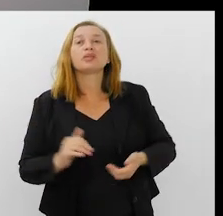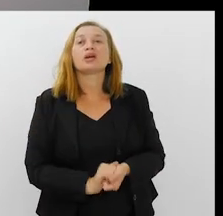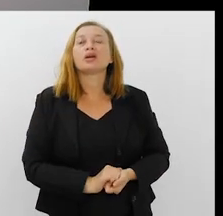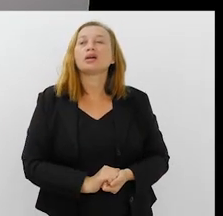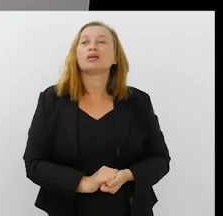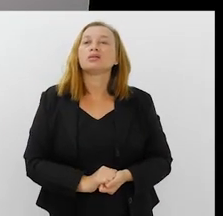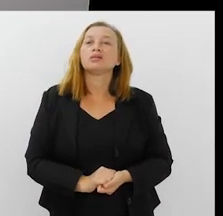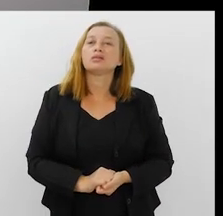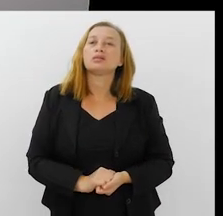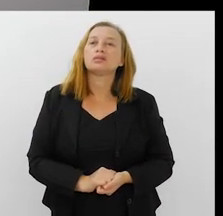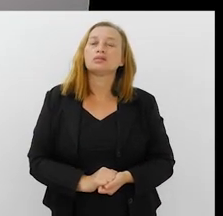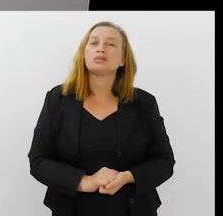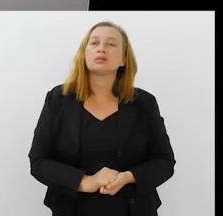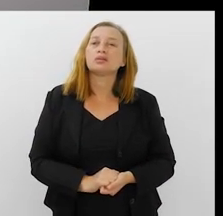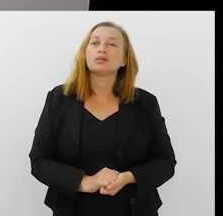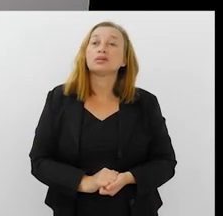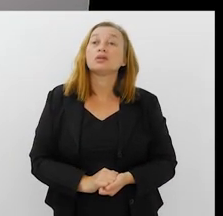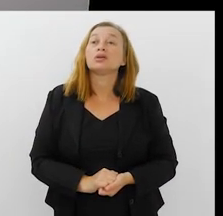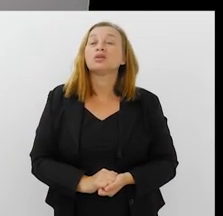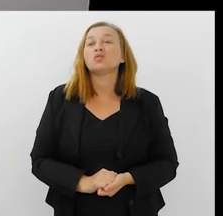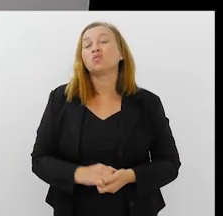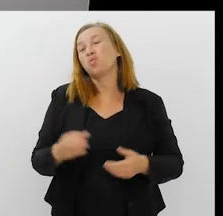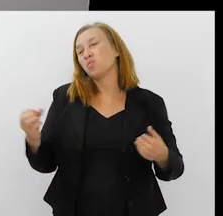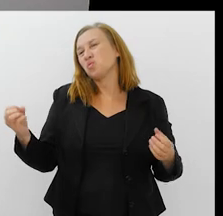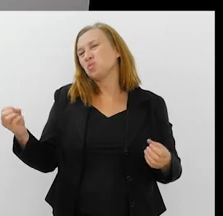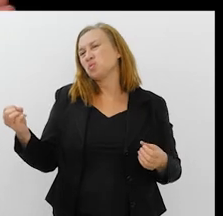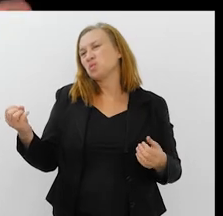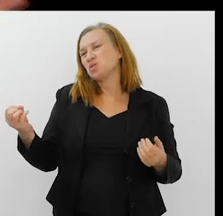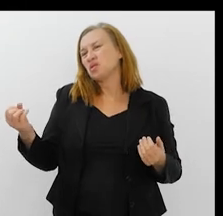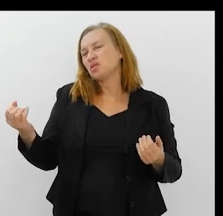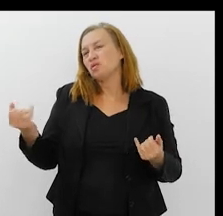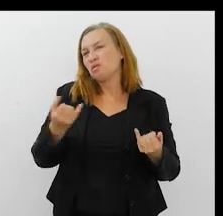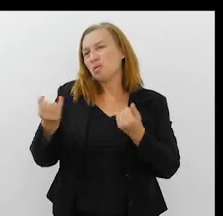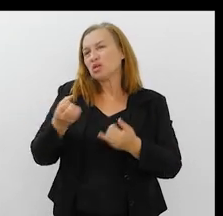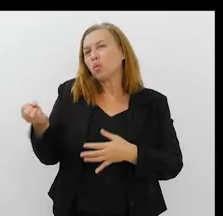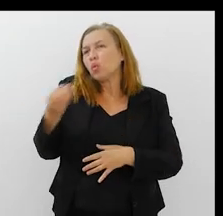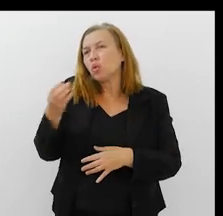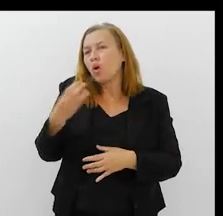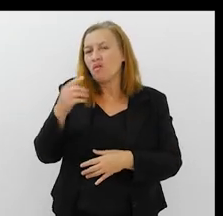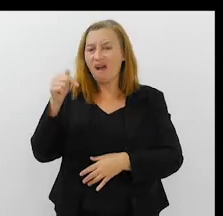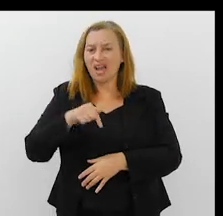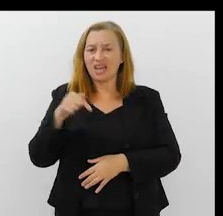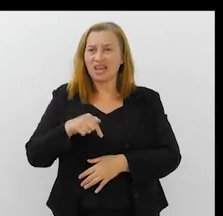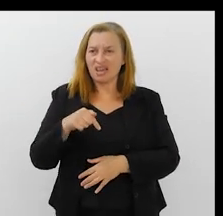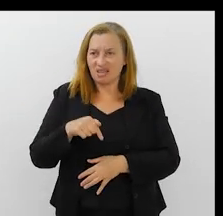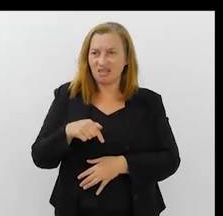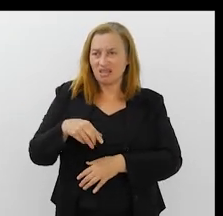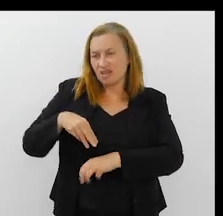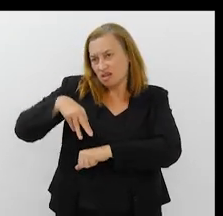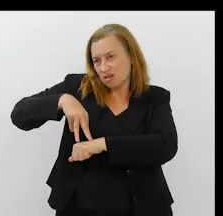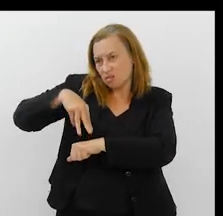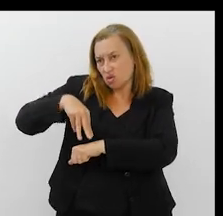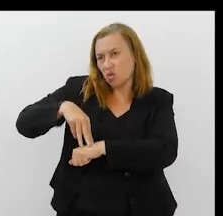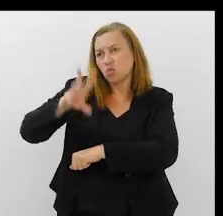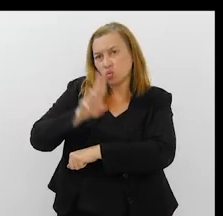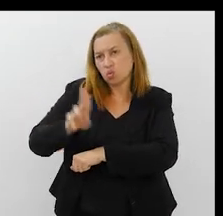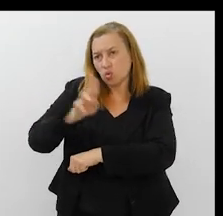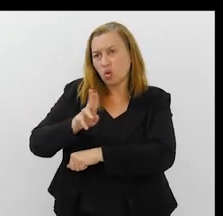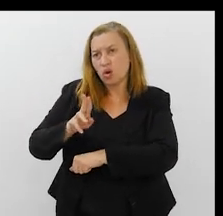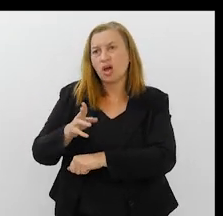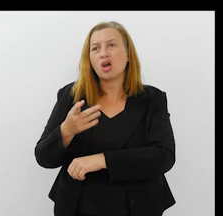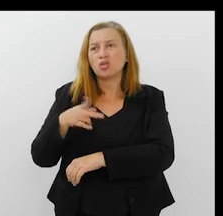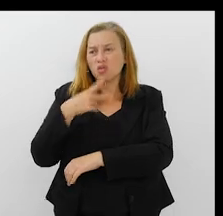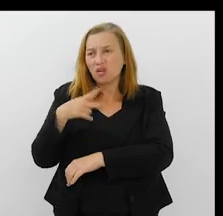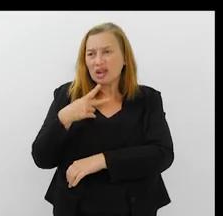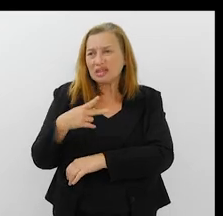Então, assim, não, foi uma novidade aqui na arquibancada, né? Que usou